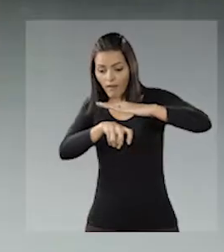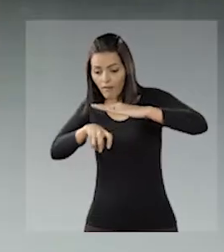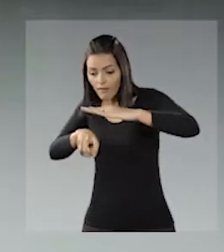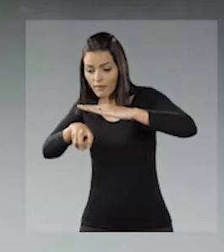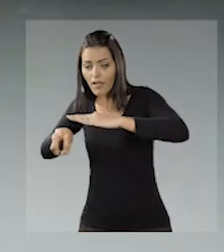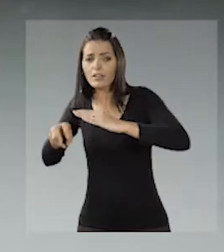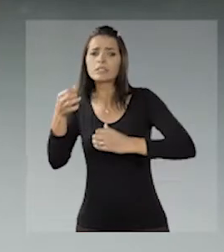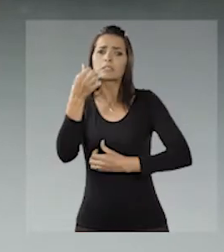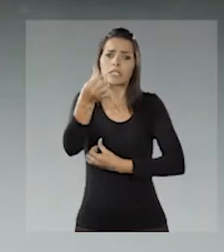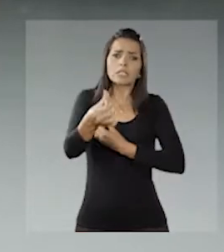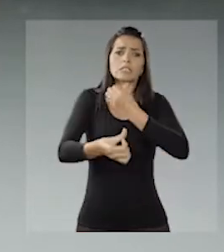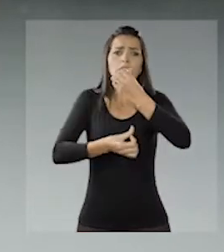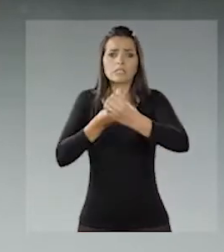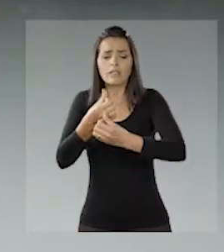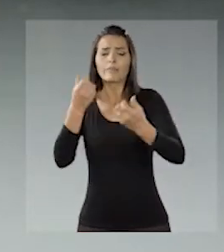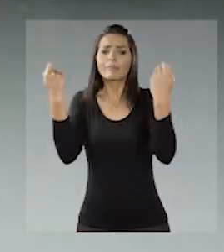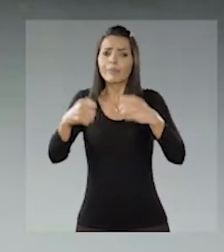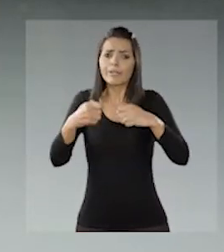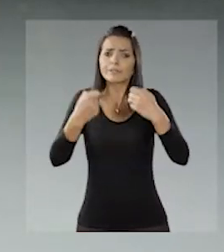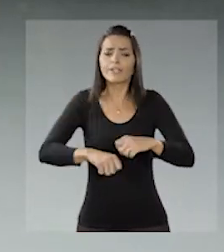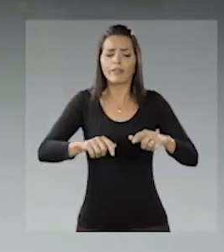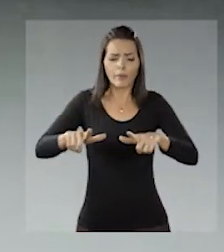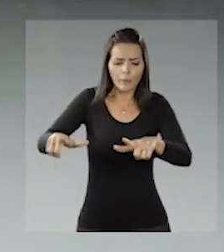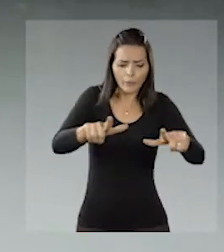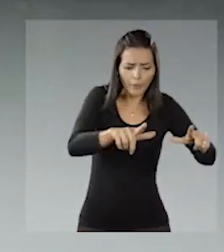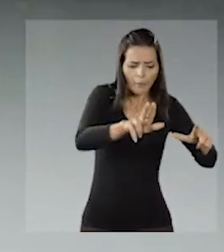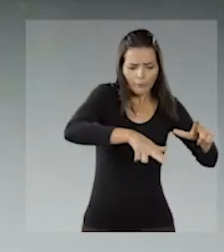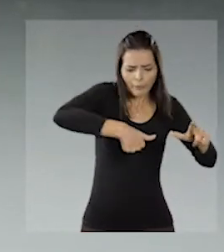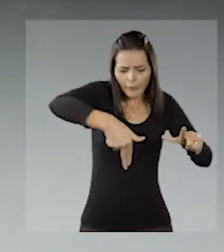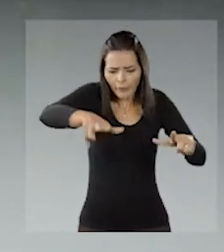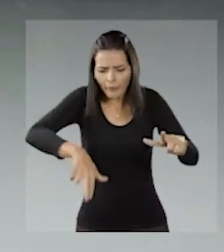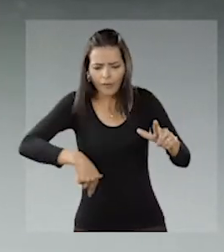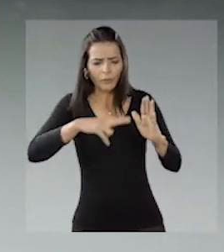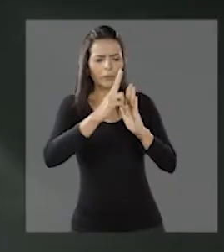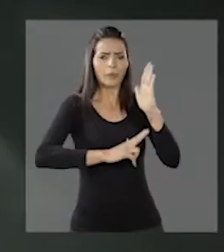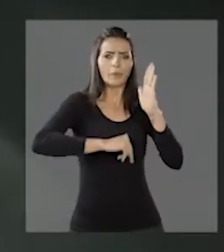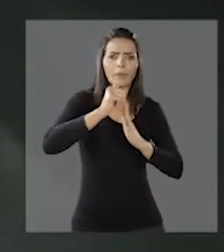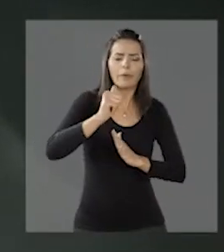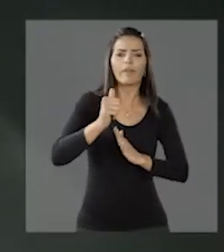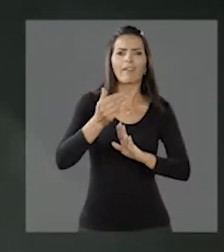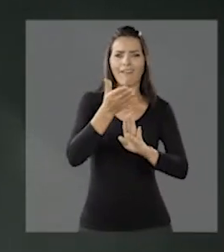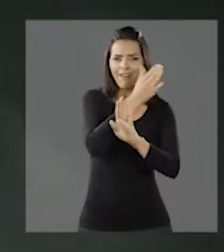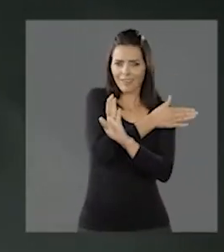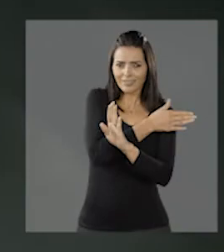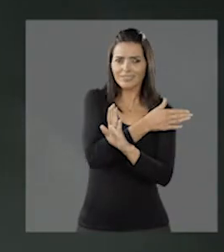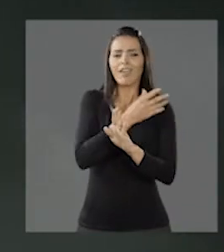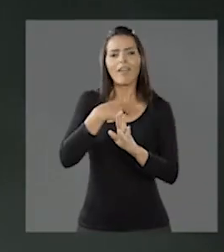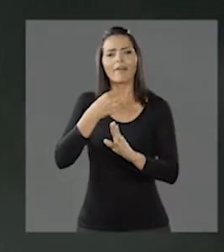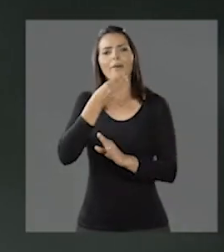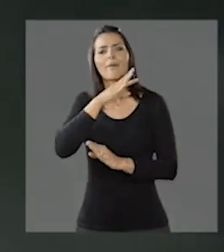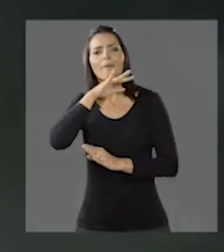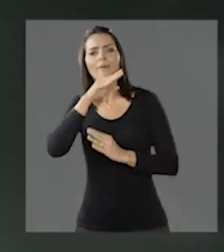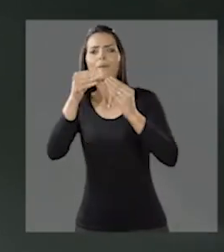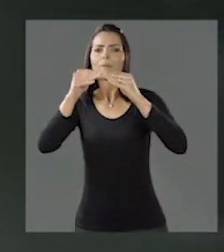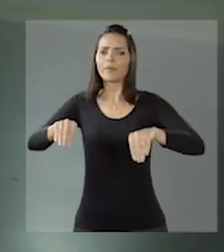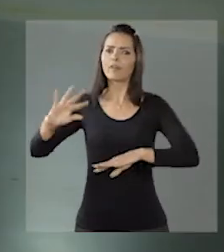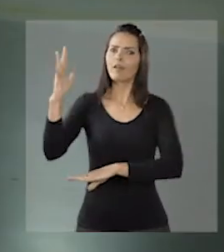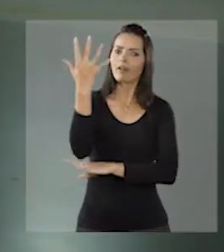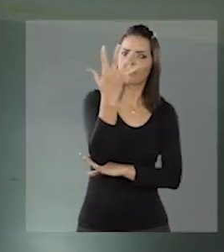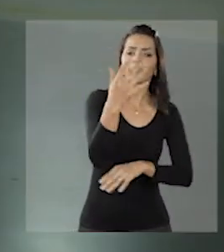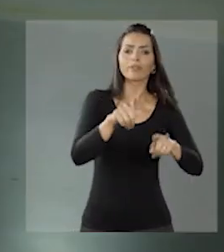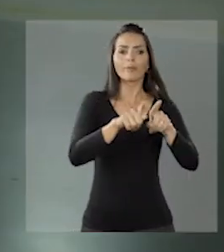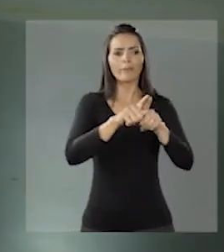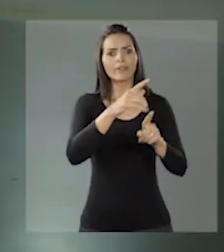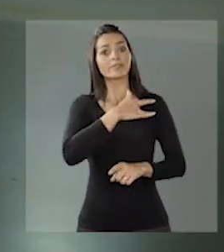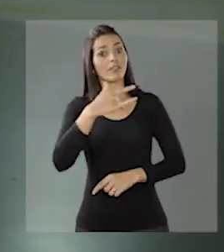A cada 6 meses, era necessário fazer retoques com tintas consideradas prejudiciais ao meio ambiente e à saúde.